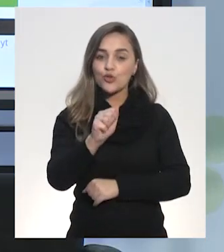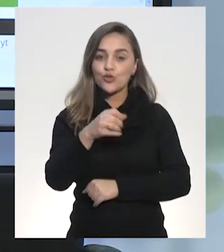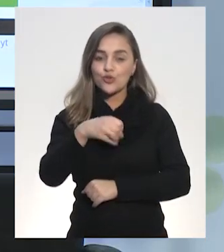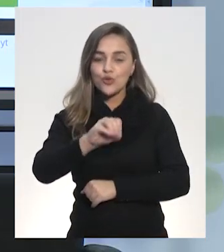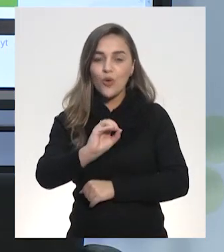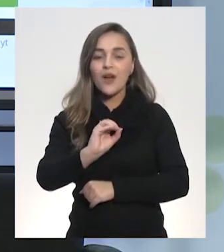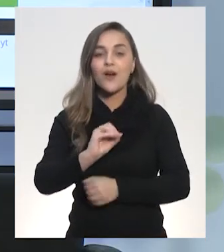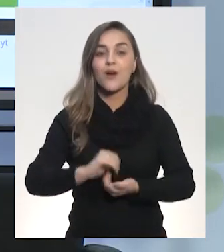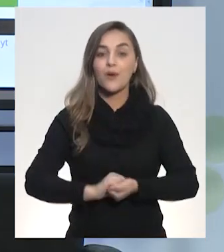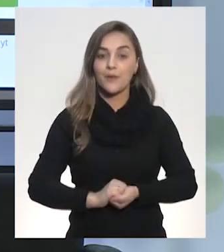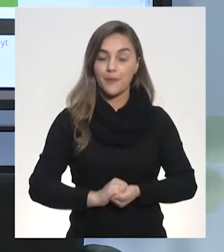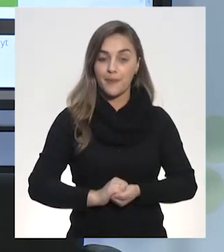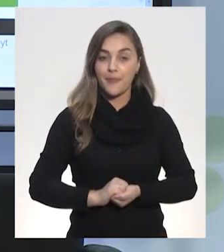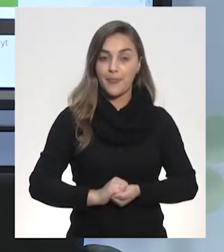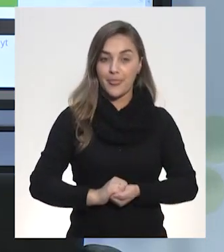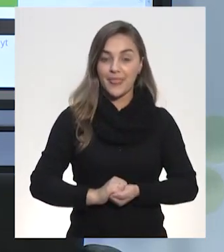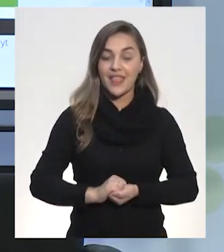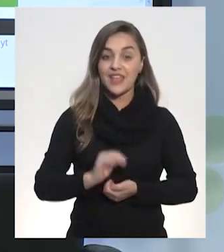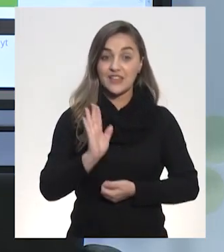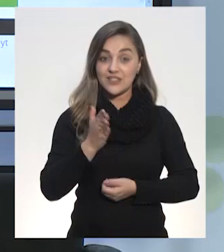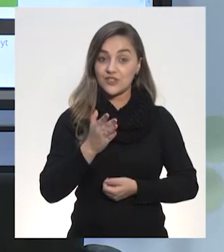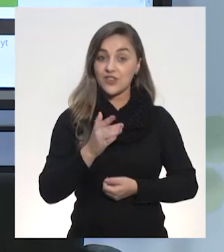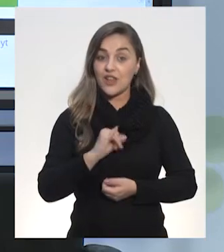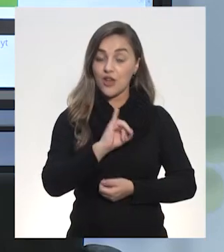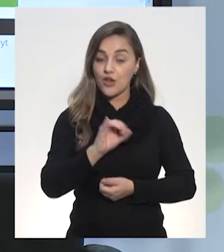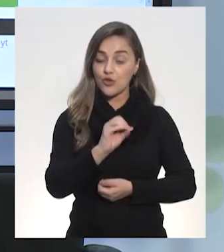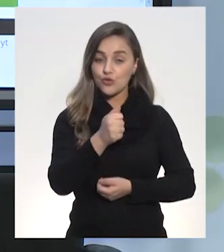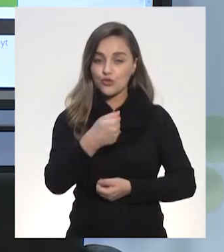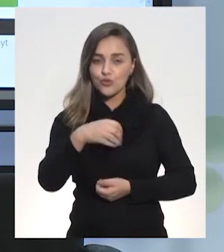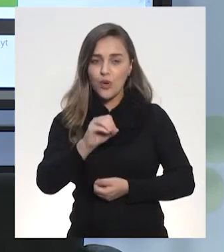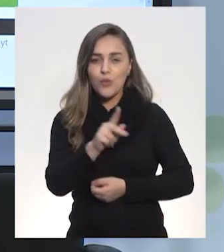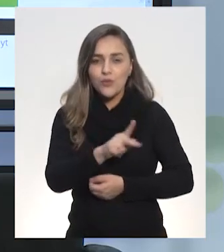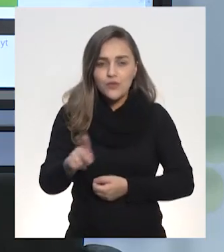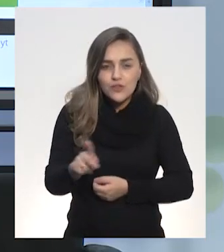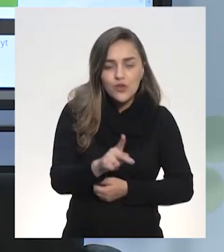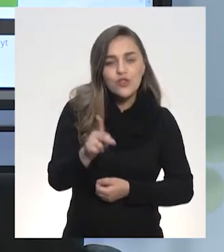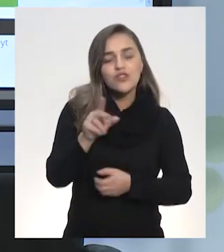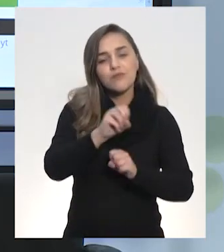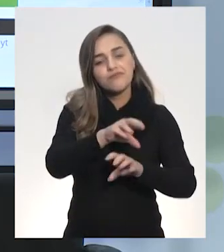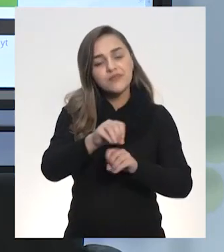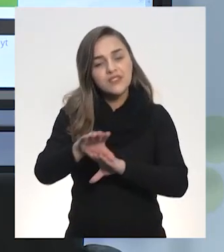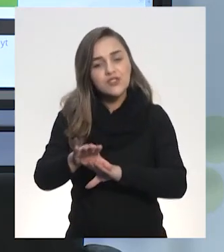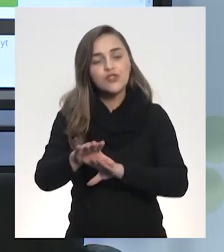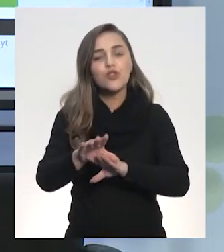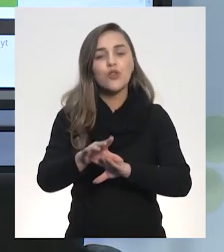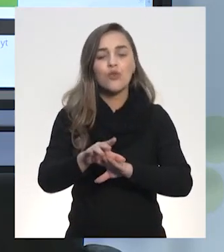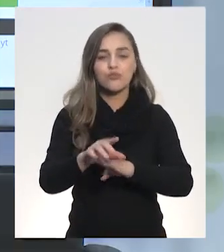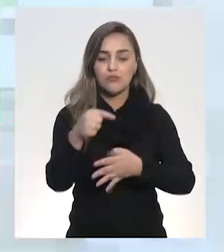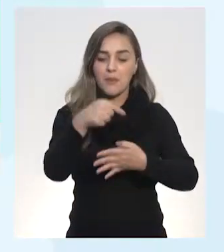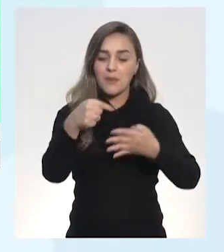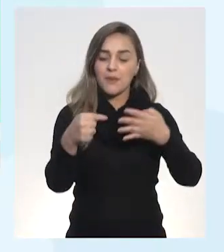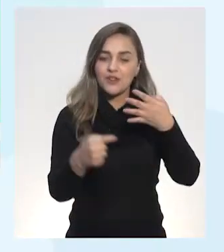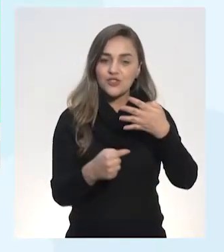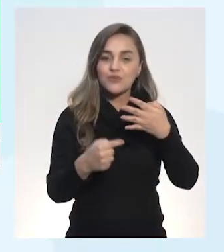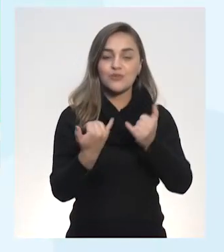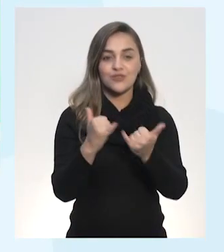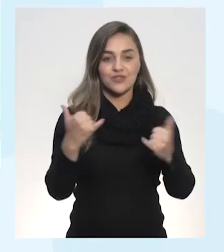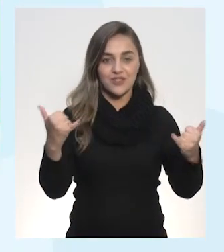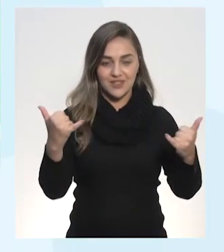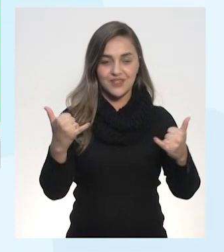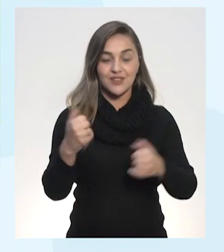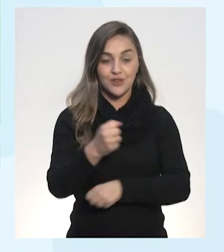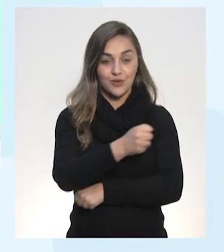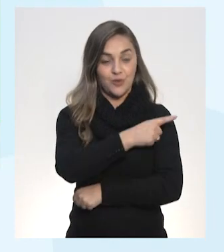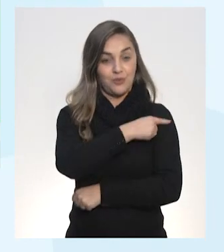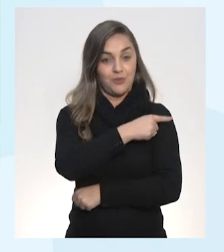João. O João, ele trabalhou também essas questões de energia, os tipos de energia, nas aulas do 1º ano do médio. Então, se